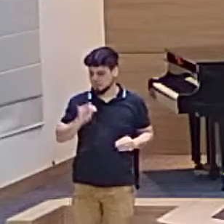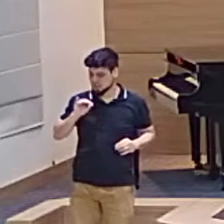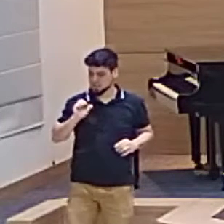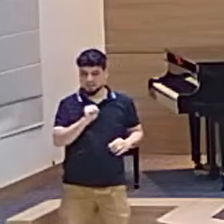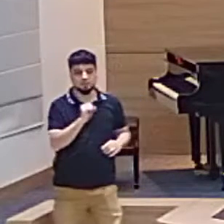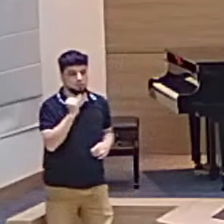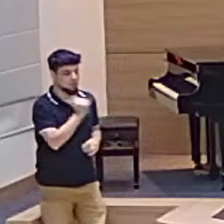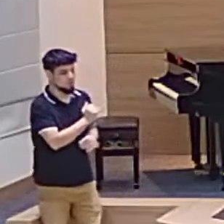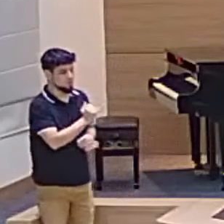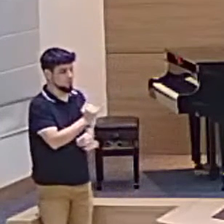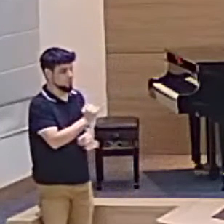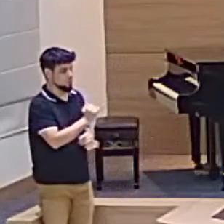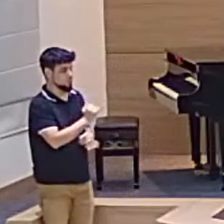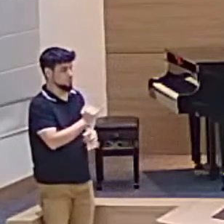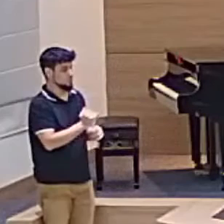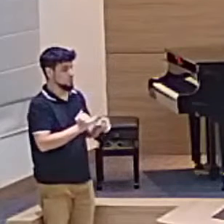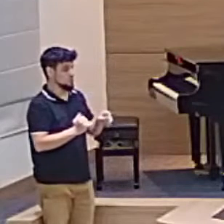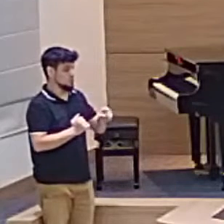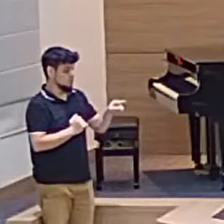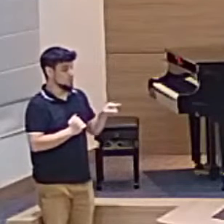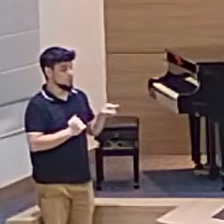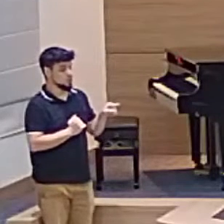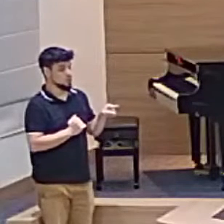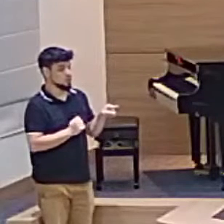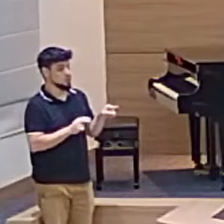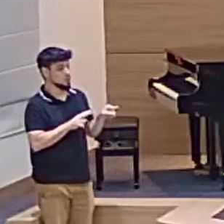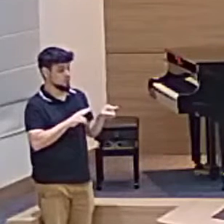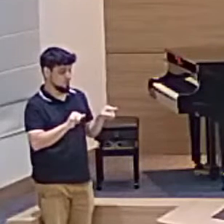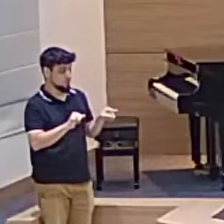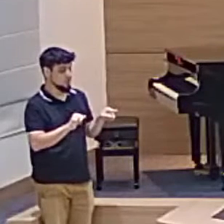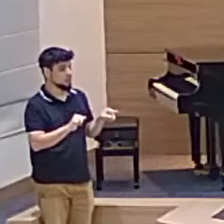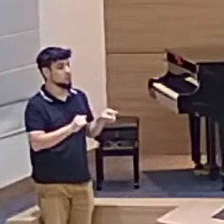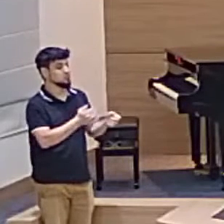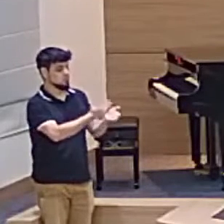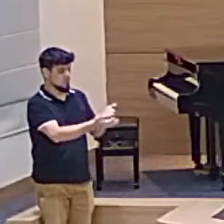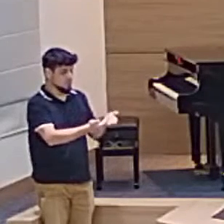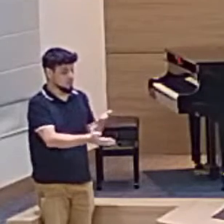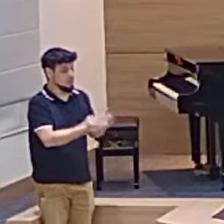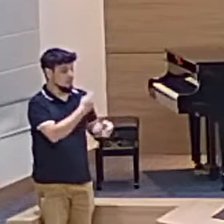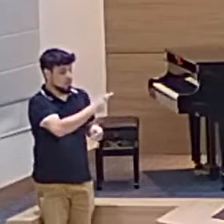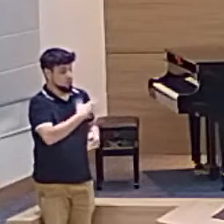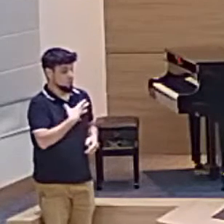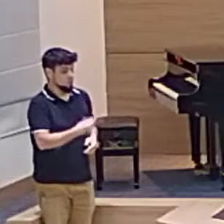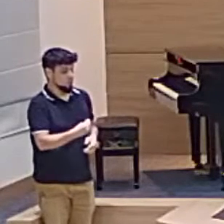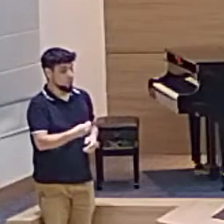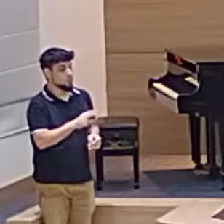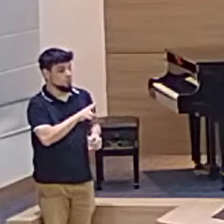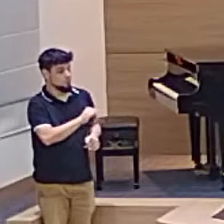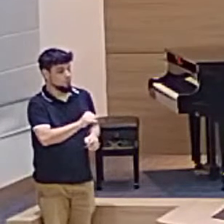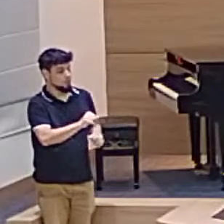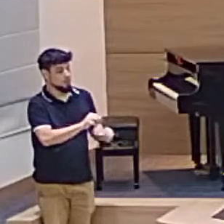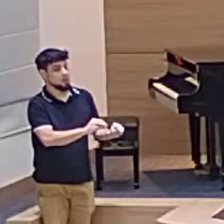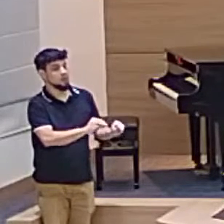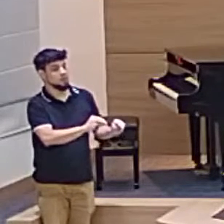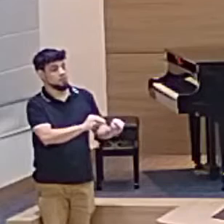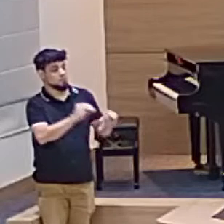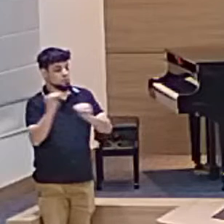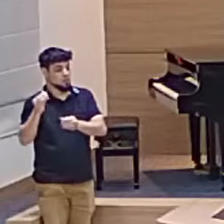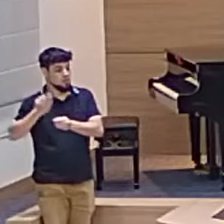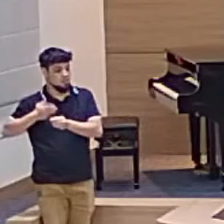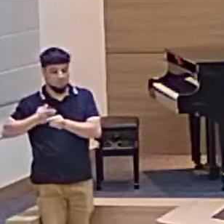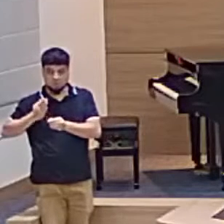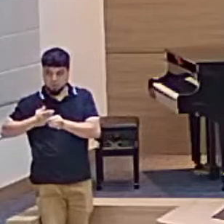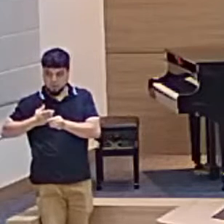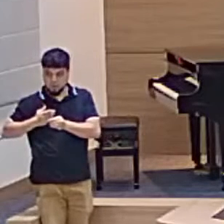os filhos inclusive seriam nulos seriam levados pelos babilônios e seriam luckas o eunuco é o castrado